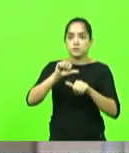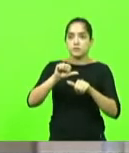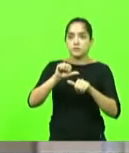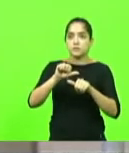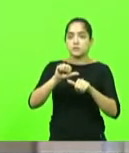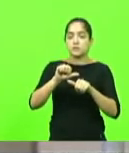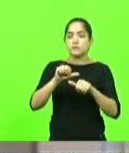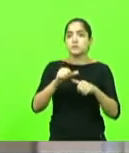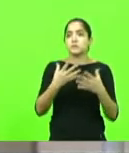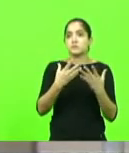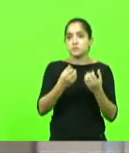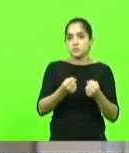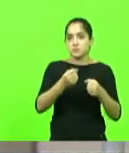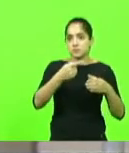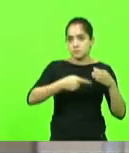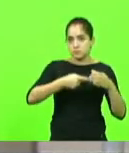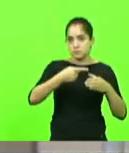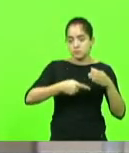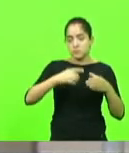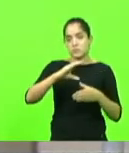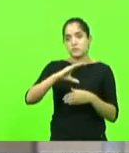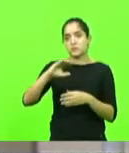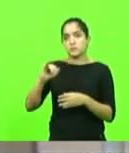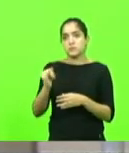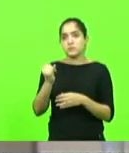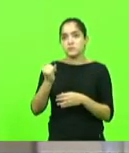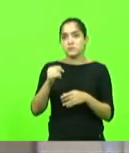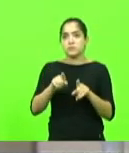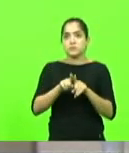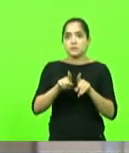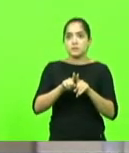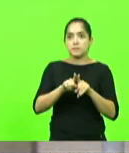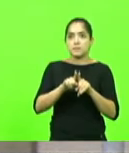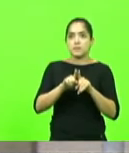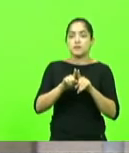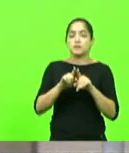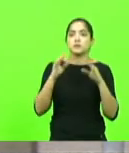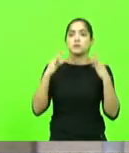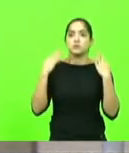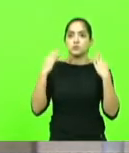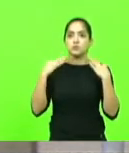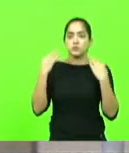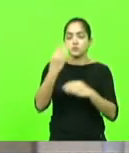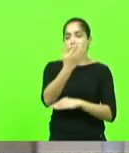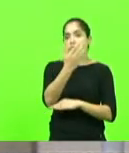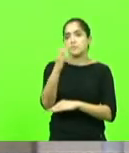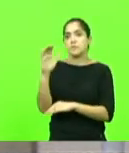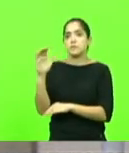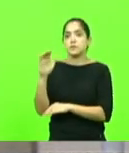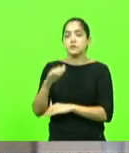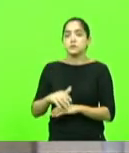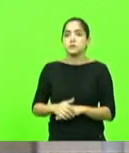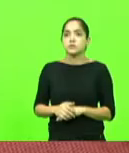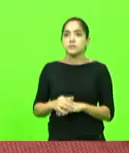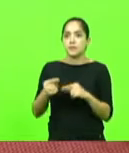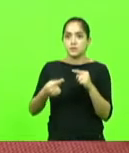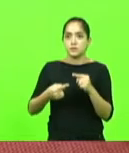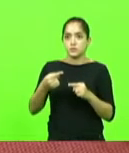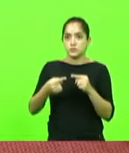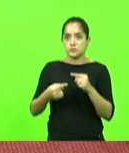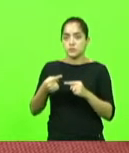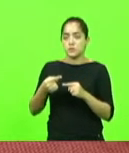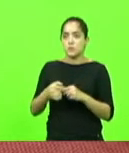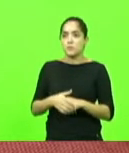pareceres favoráveis das comissões de Constituição e Justiça e Comissão de Turismo e Meio Ambiente. Em discussão. Senhor